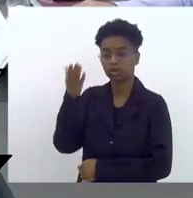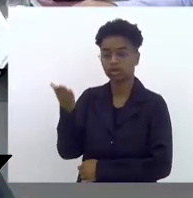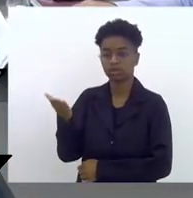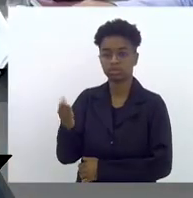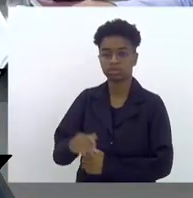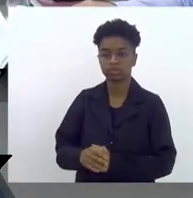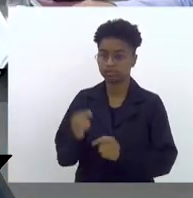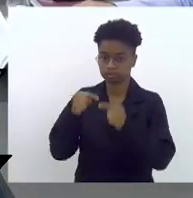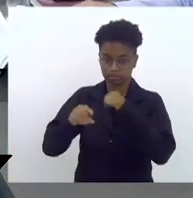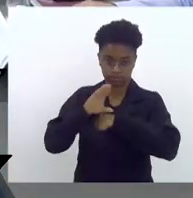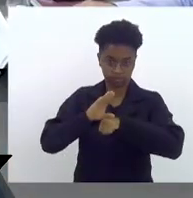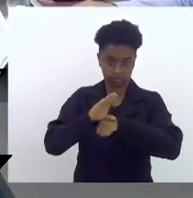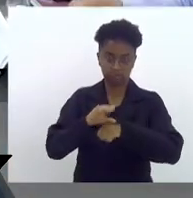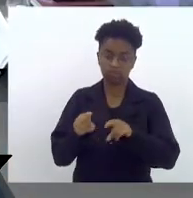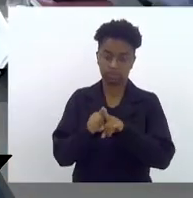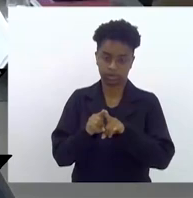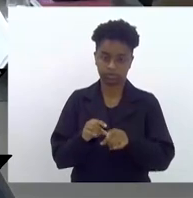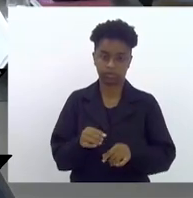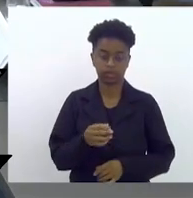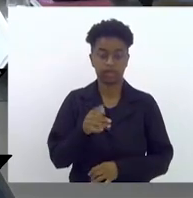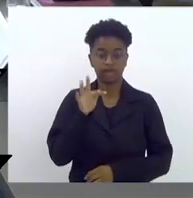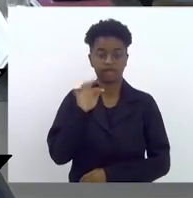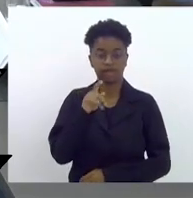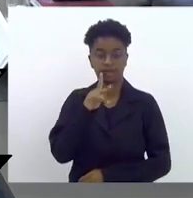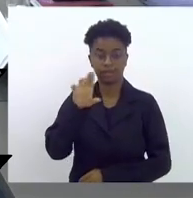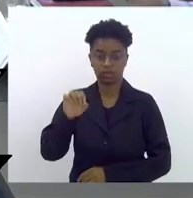pela inconstitucionalidade também